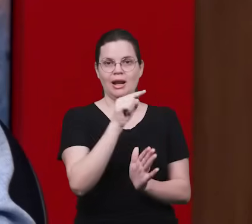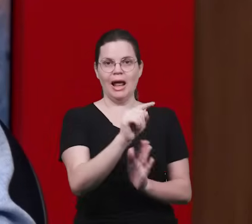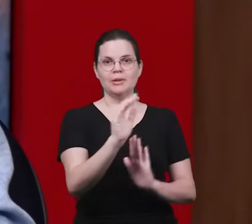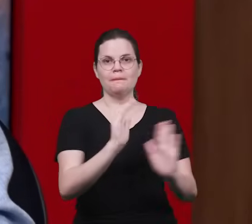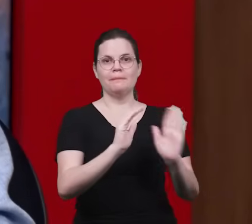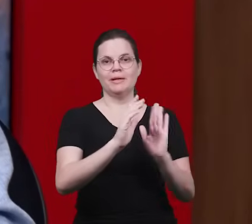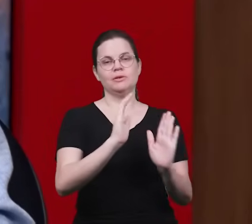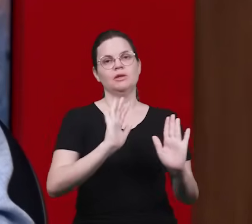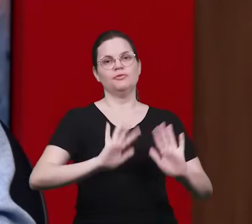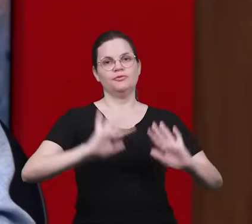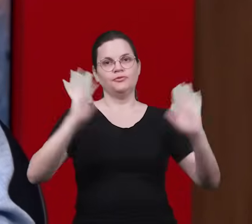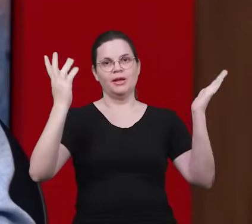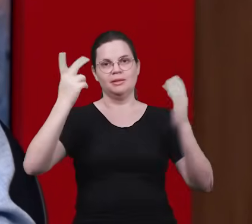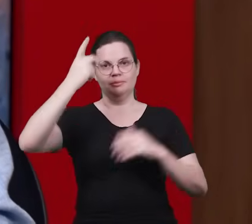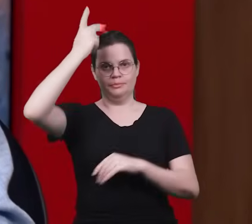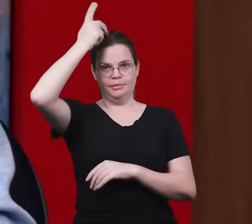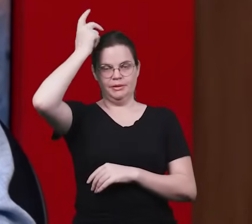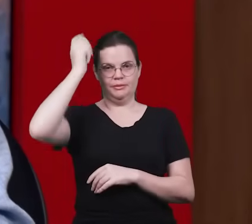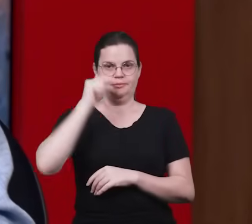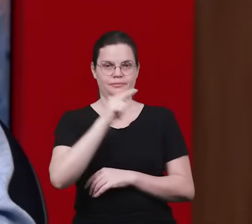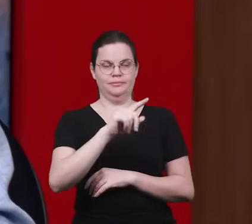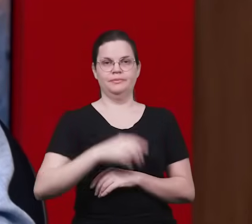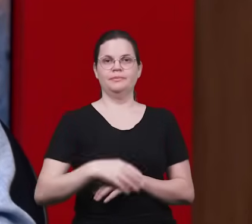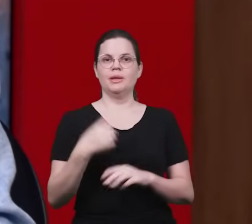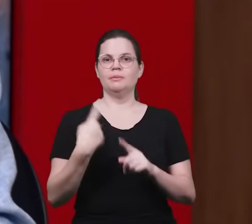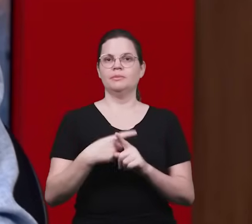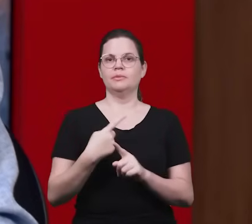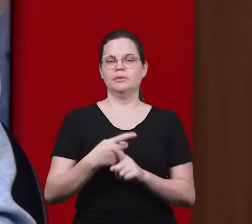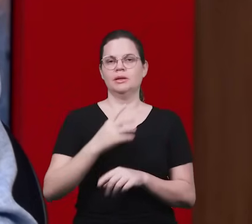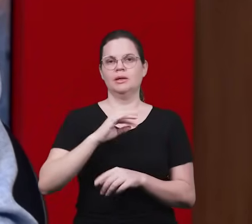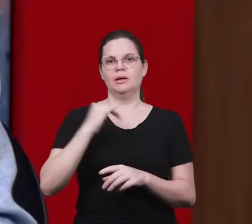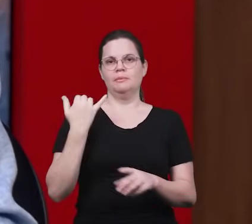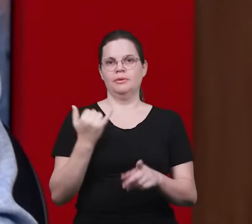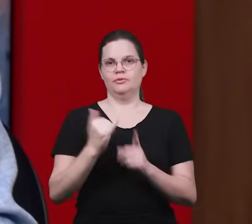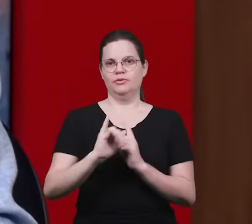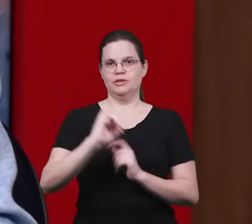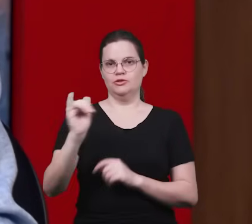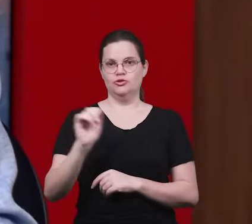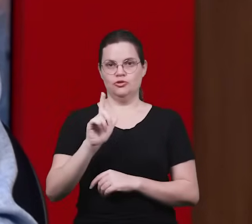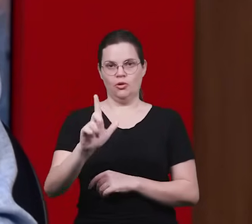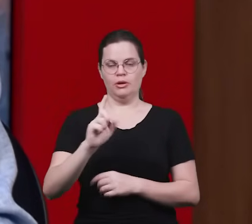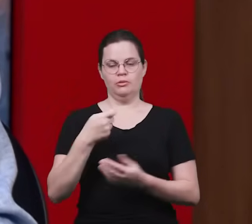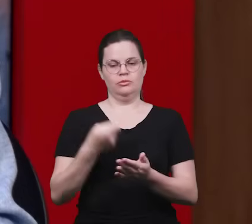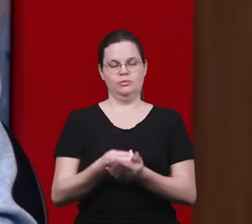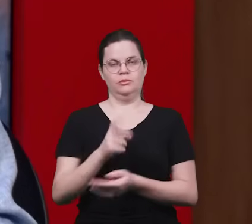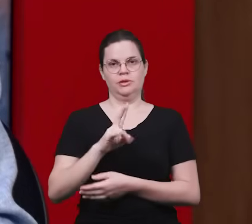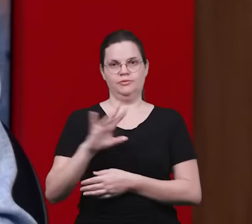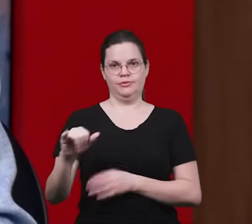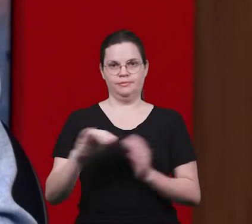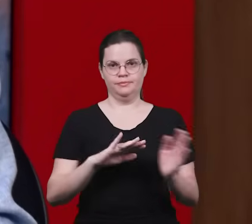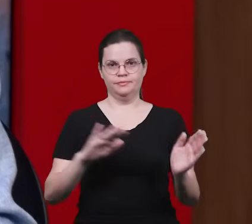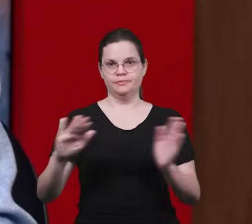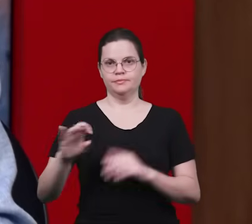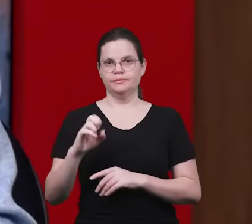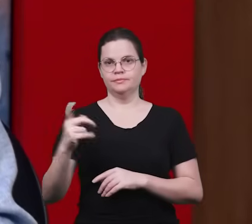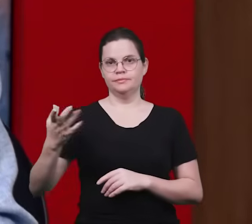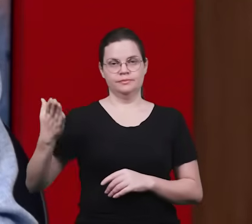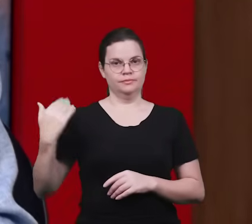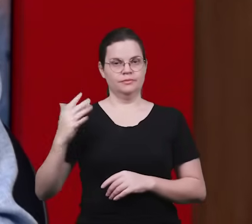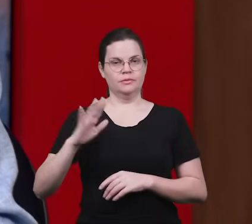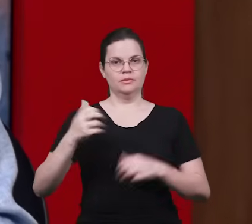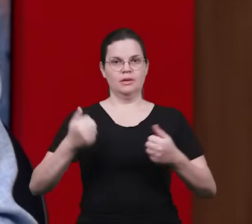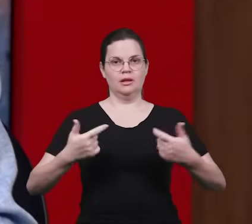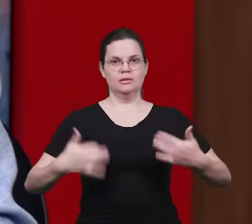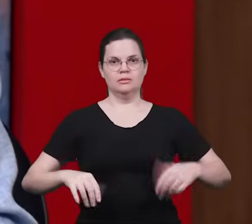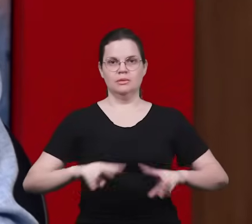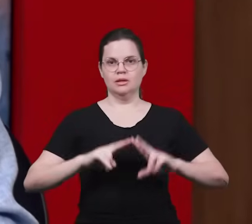Santo seria derramado, era um cumprimento da profecia de Joel. Nós temos falado aqui nos episódios anteriores sobre